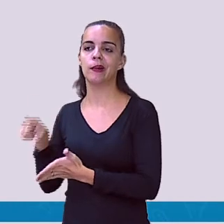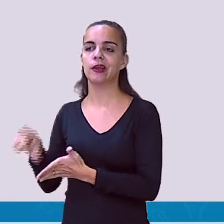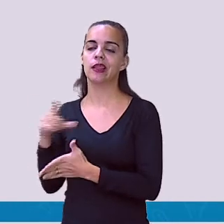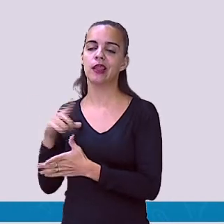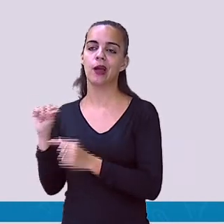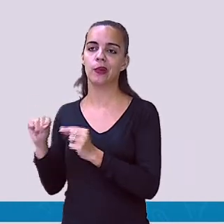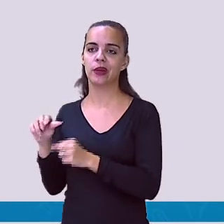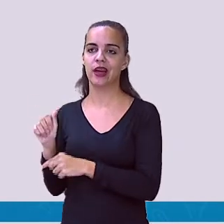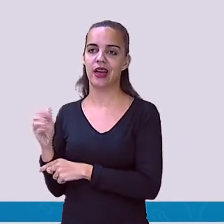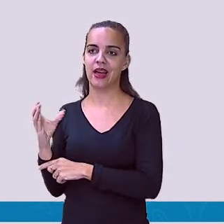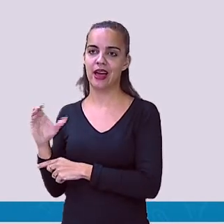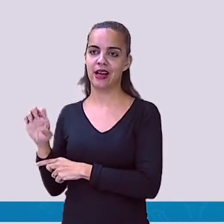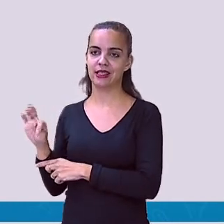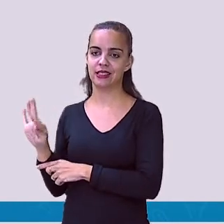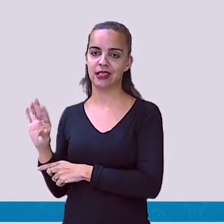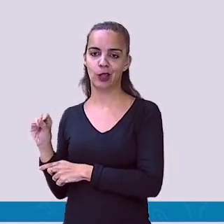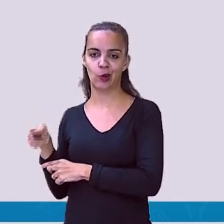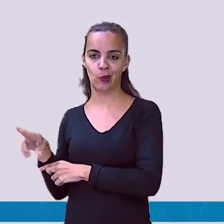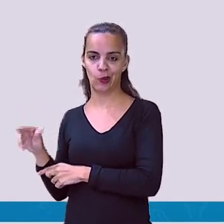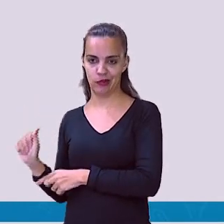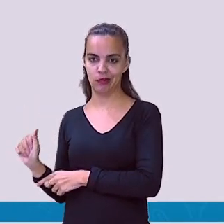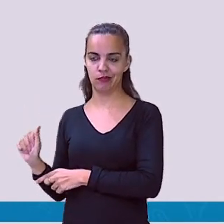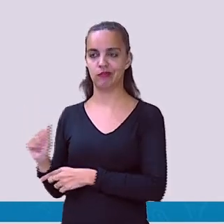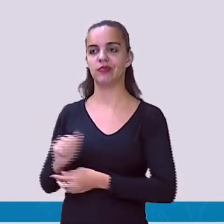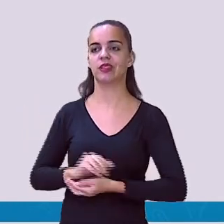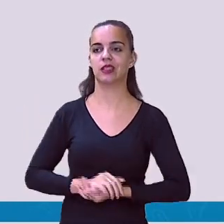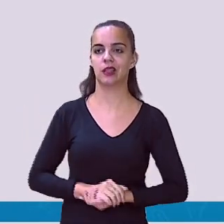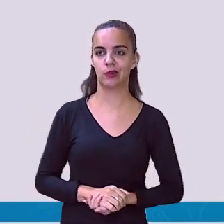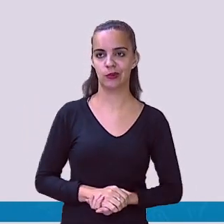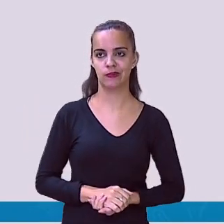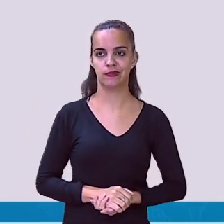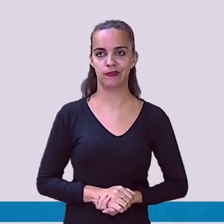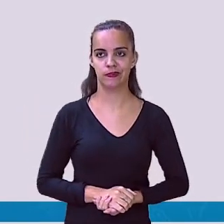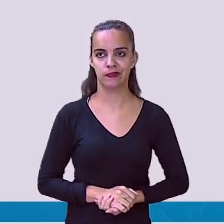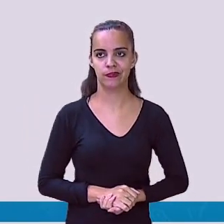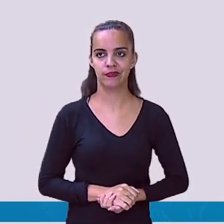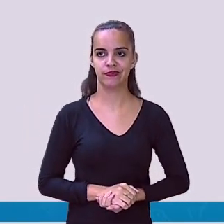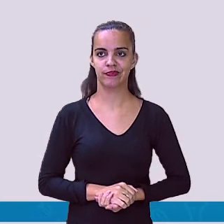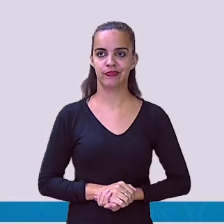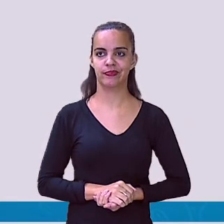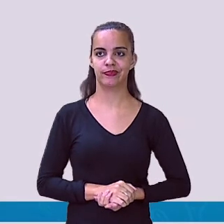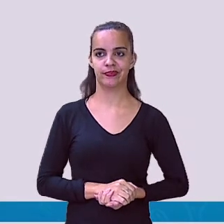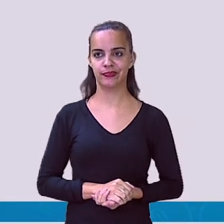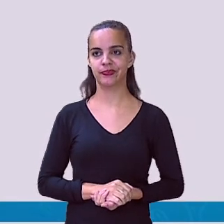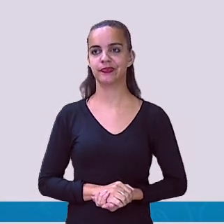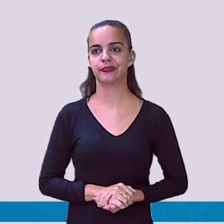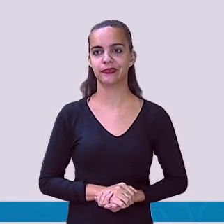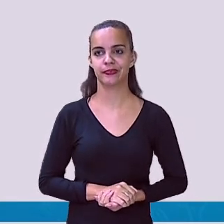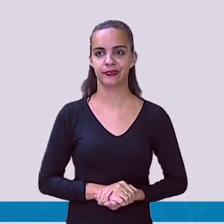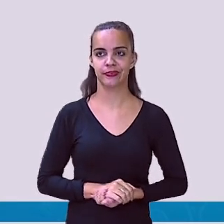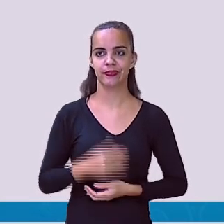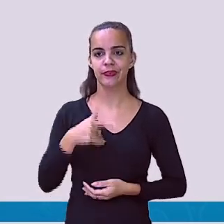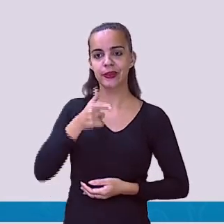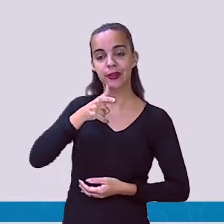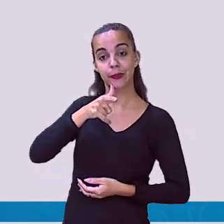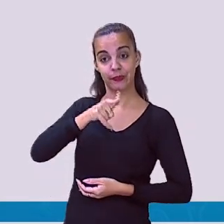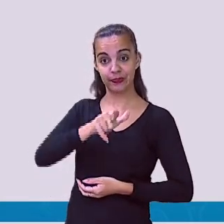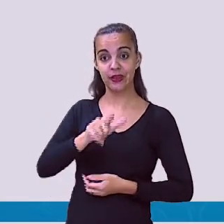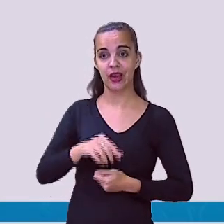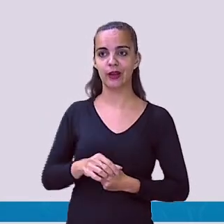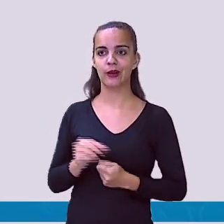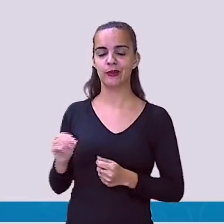pelo condensador, ela retorna ao estado líquido e sai. É recolhida também do